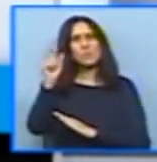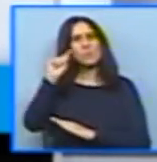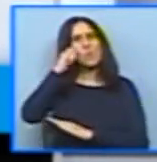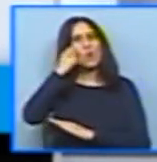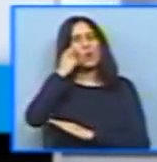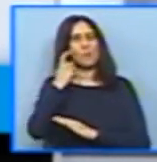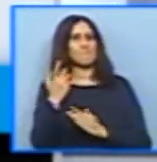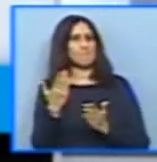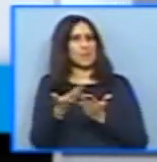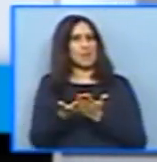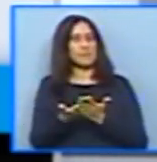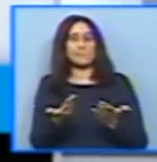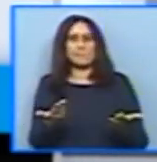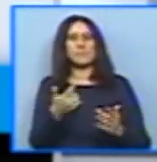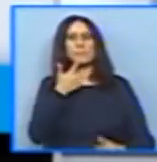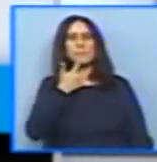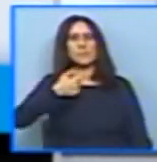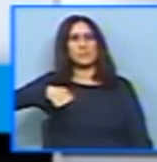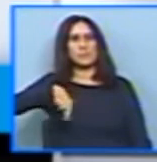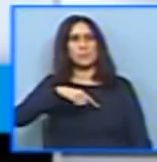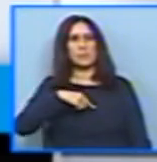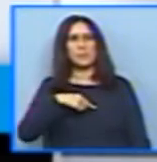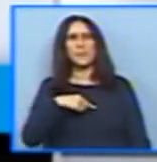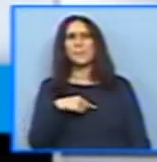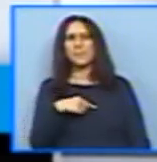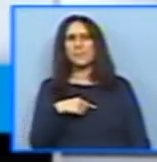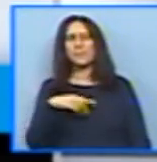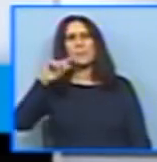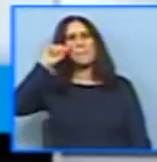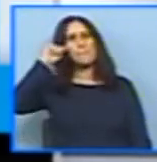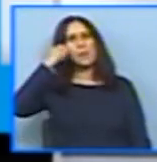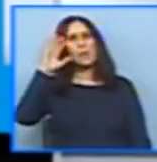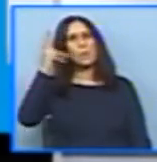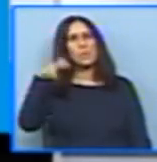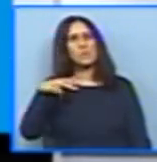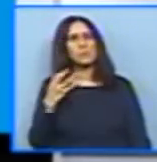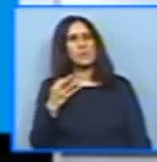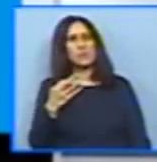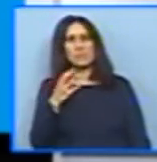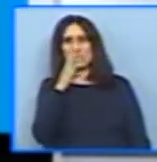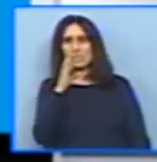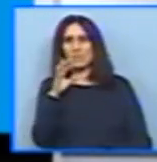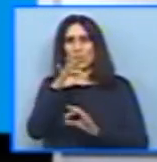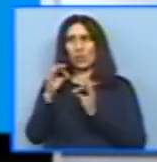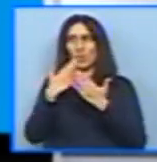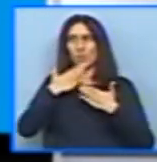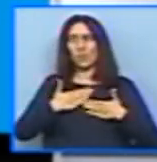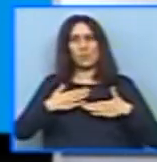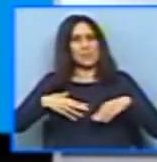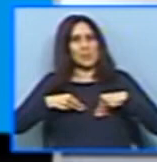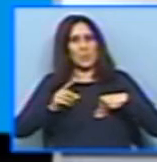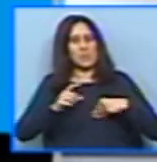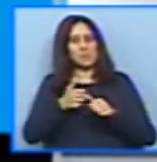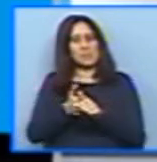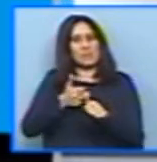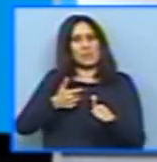calhar somos convidados aqui a perceber que a condenação acontece na medida em que eu não aceito o dom, em que eu me afasto do dom,